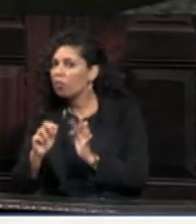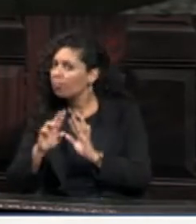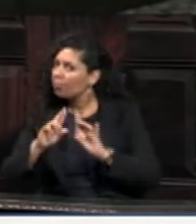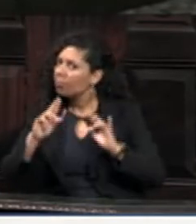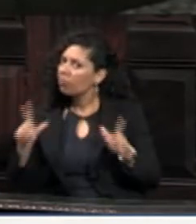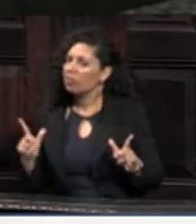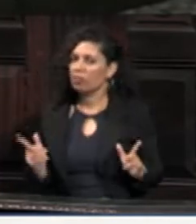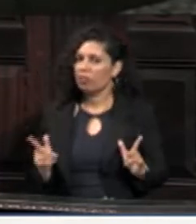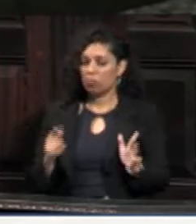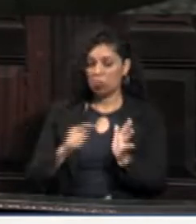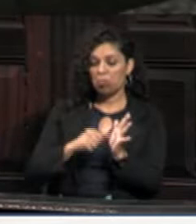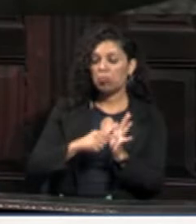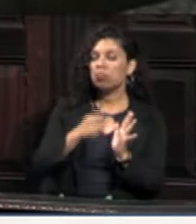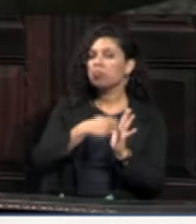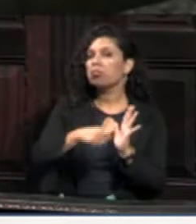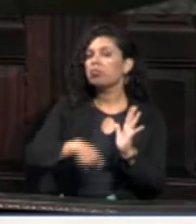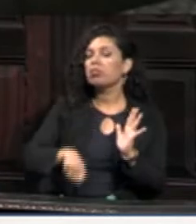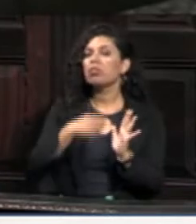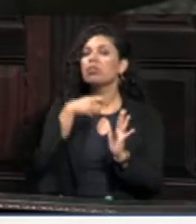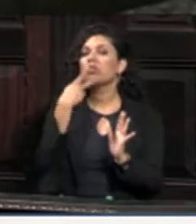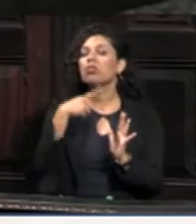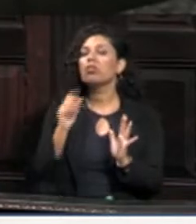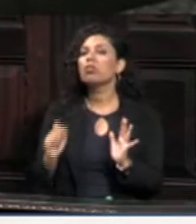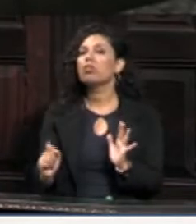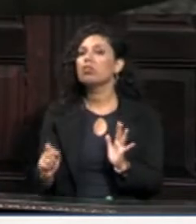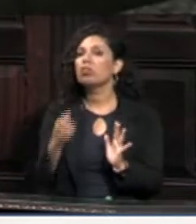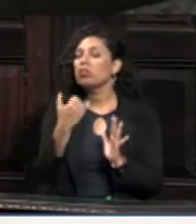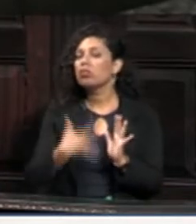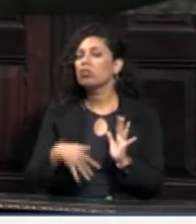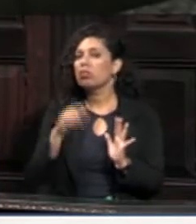O texto do substitutivo, ele